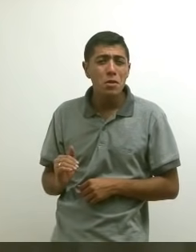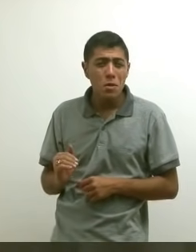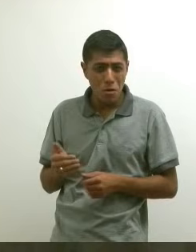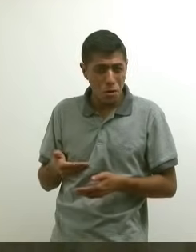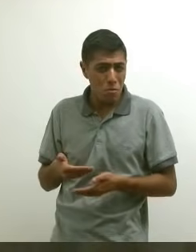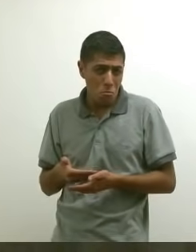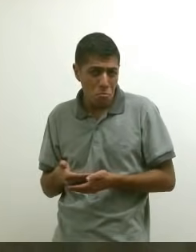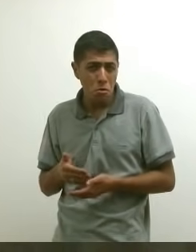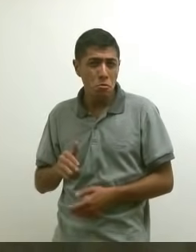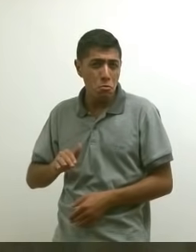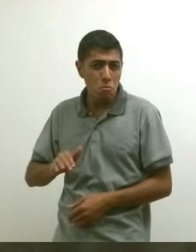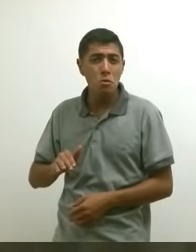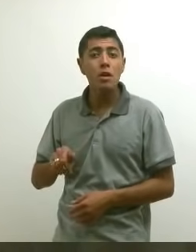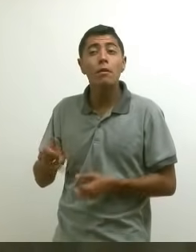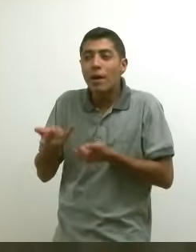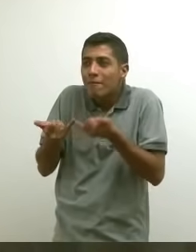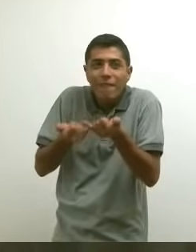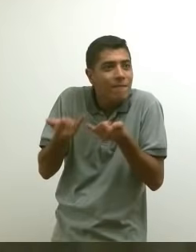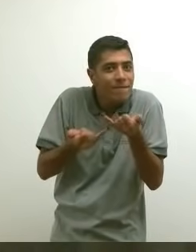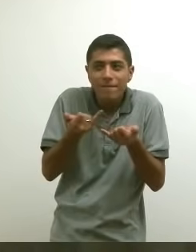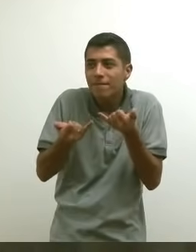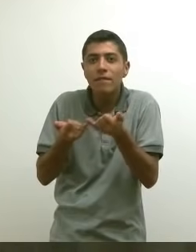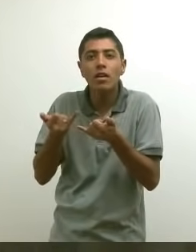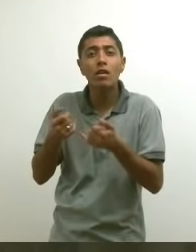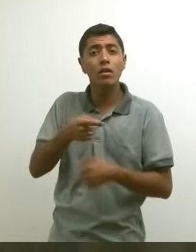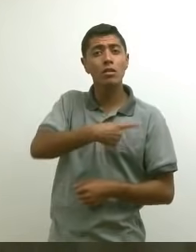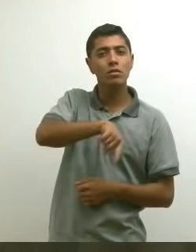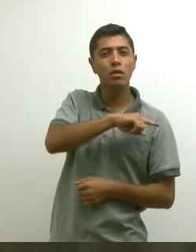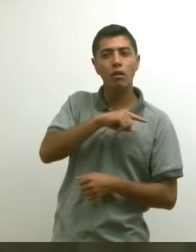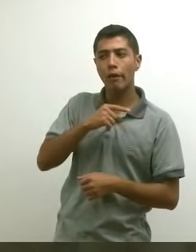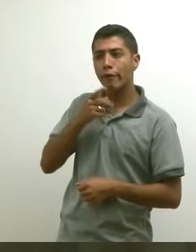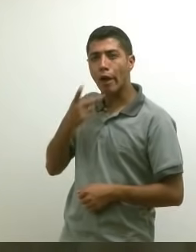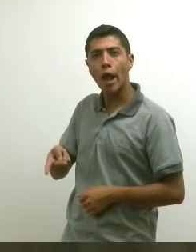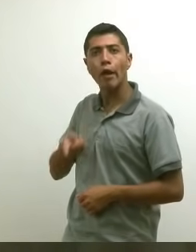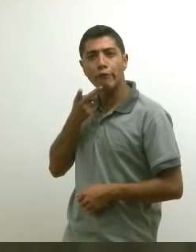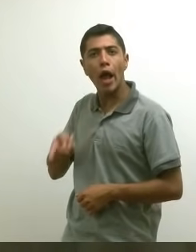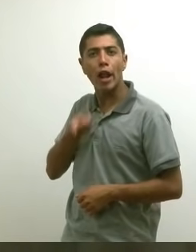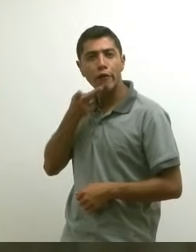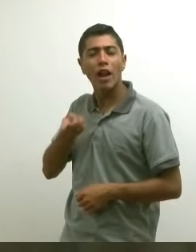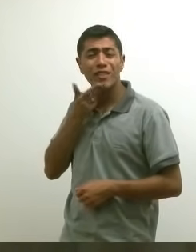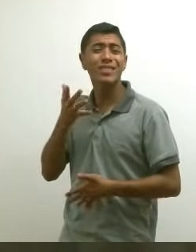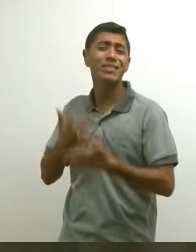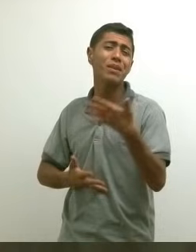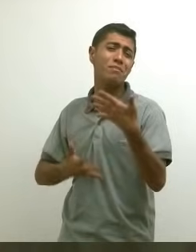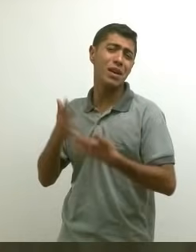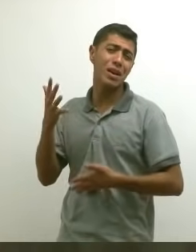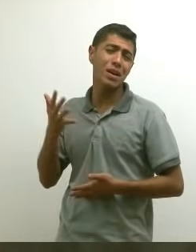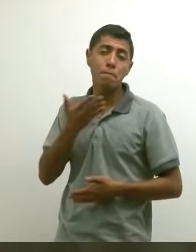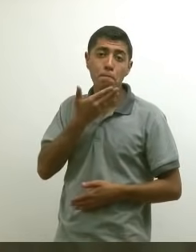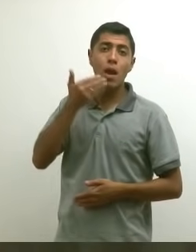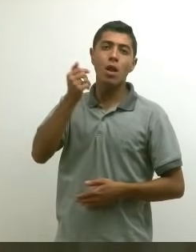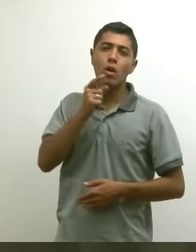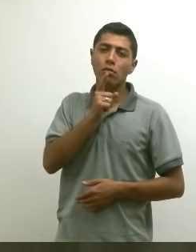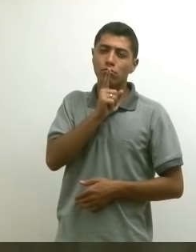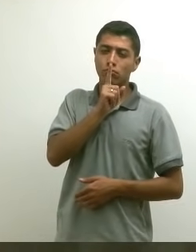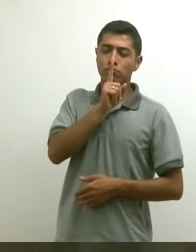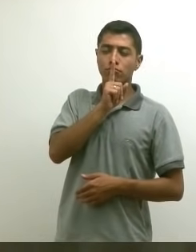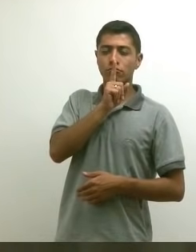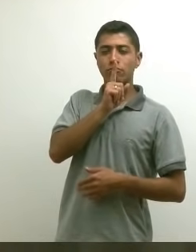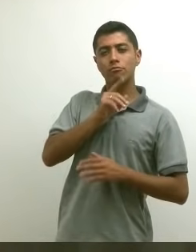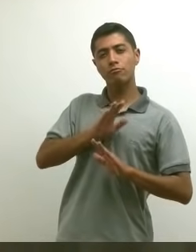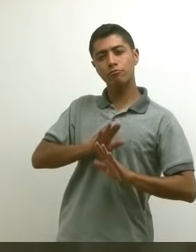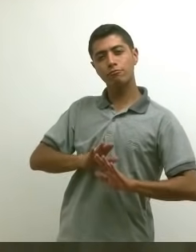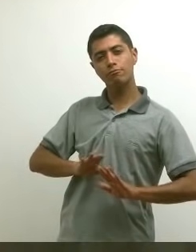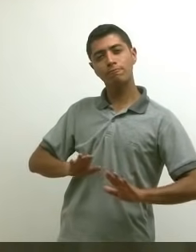percepção então obviamente o silêncio ele é super importante mas é muito interessante o